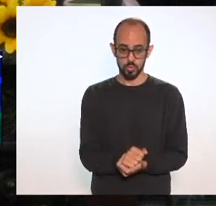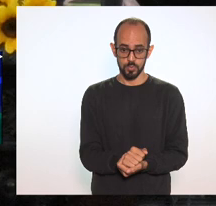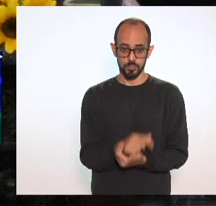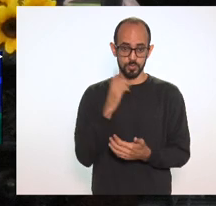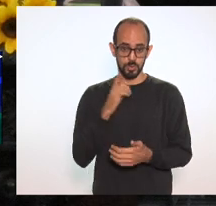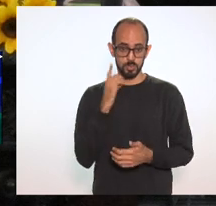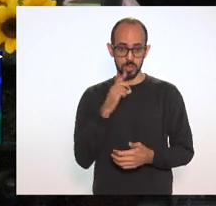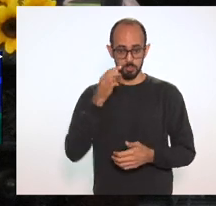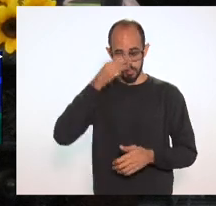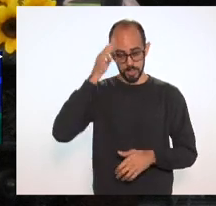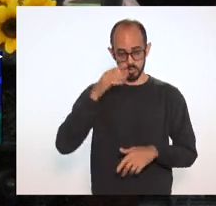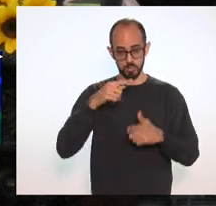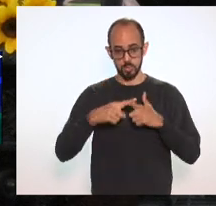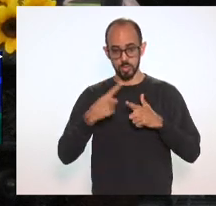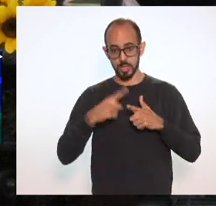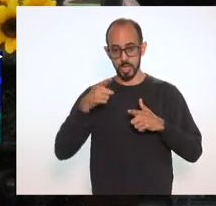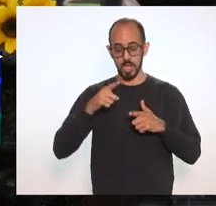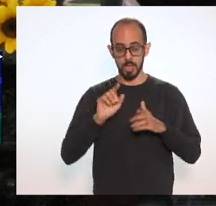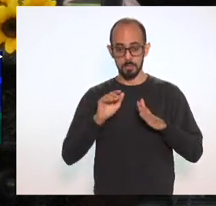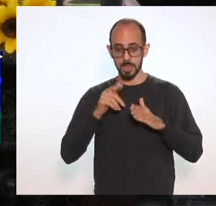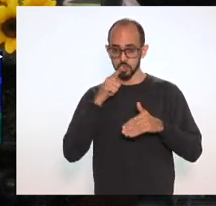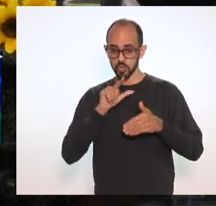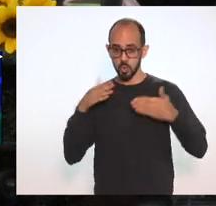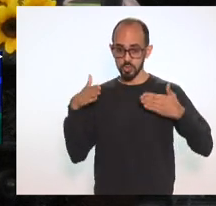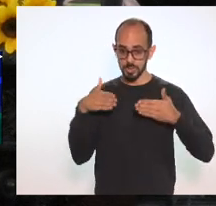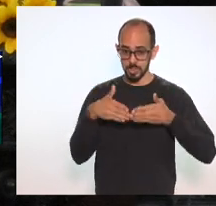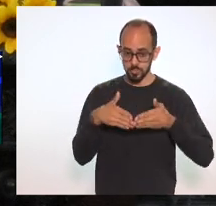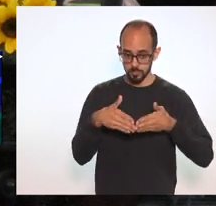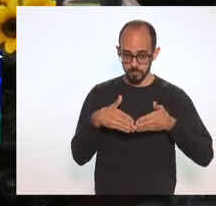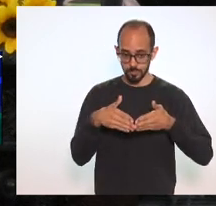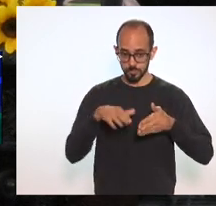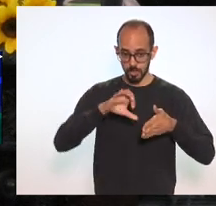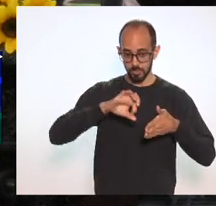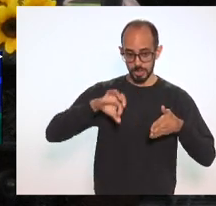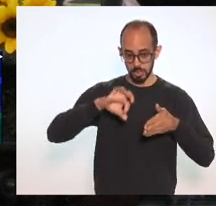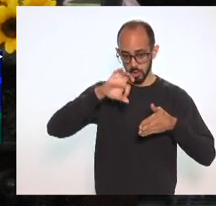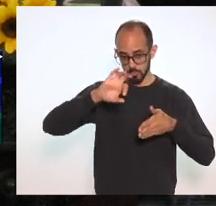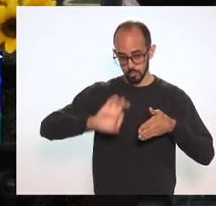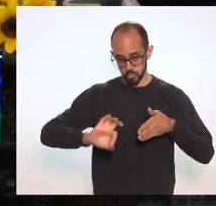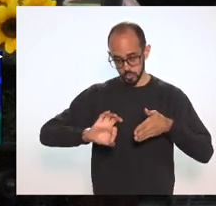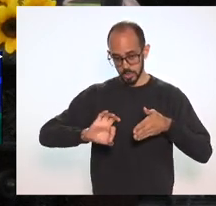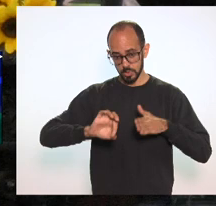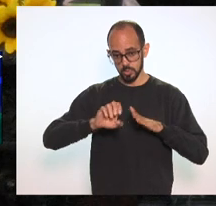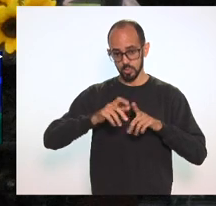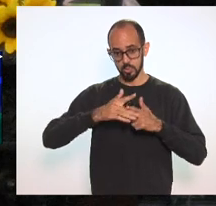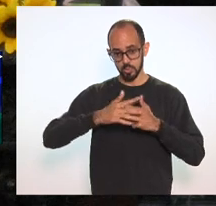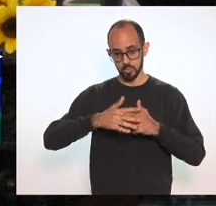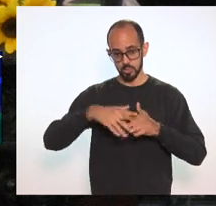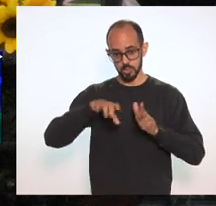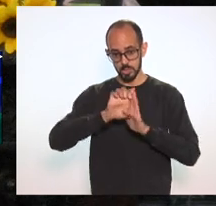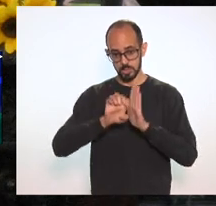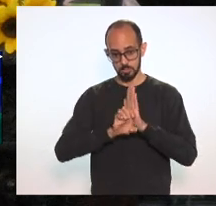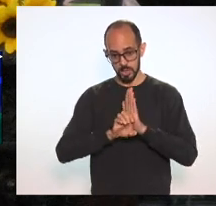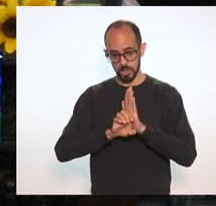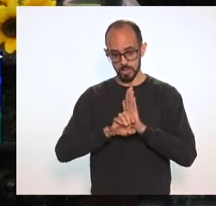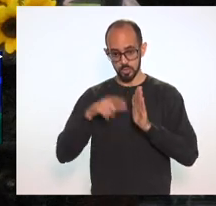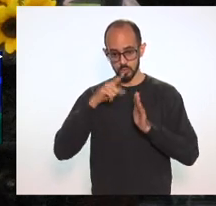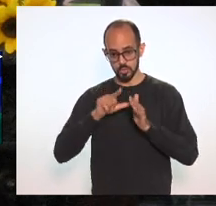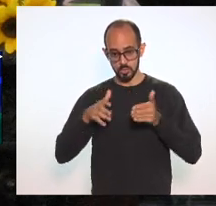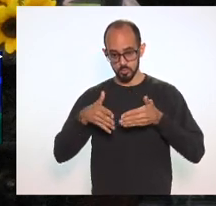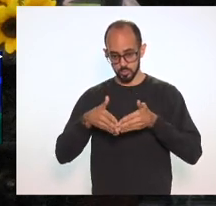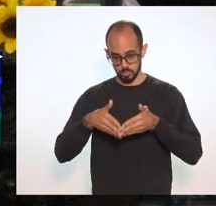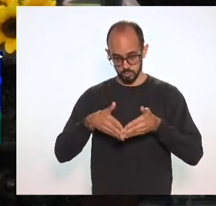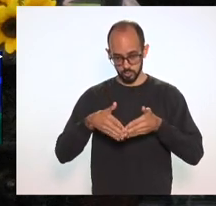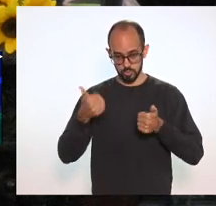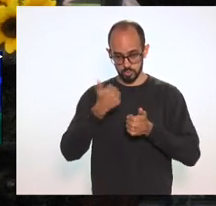como eu disse a convergência não e são noventa e nove porcento das emendas que convergiram para